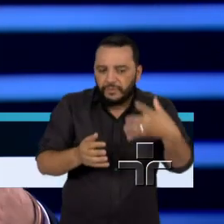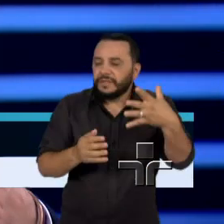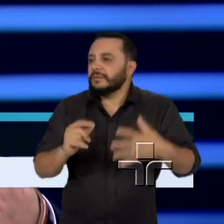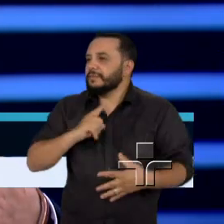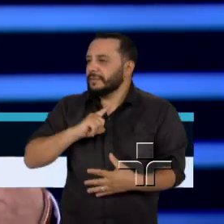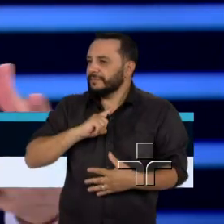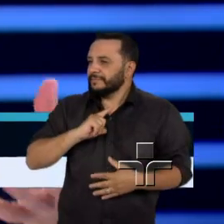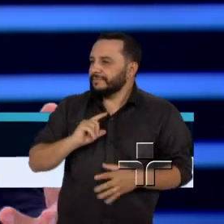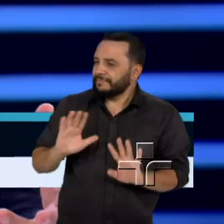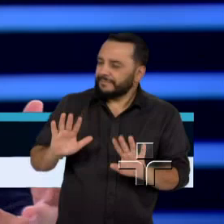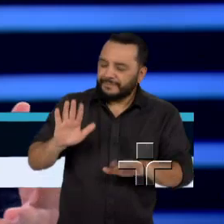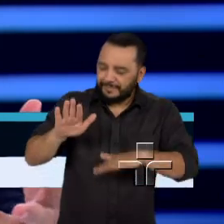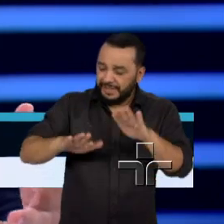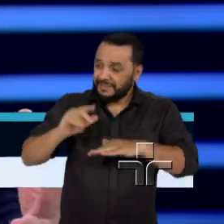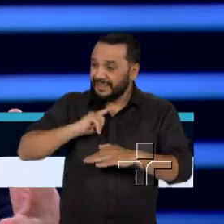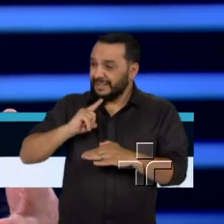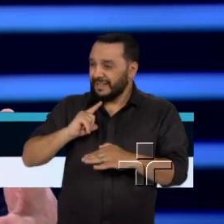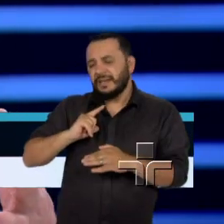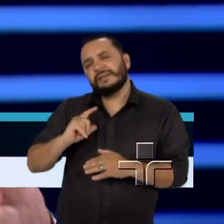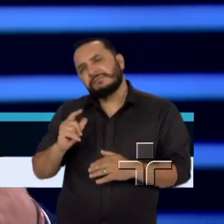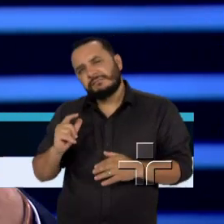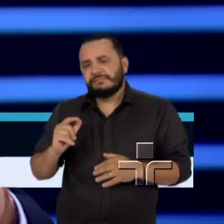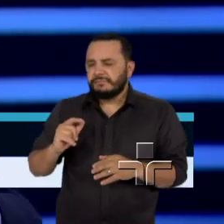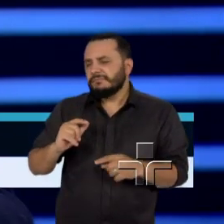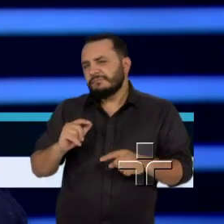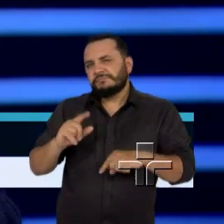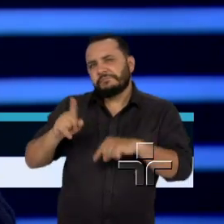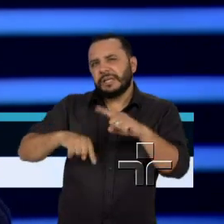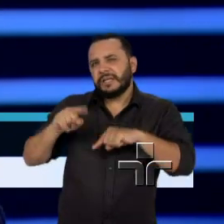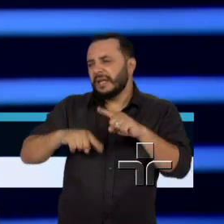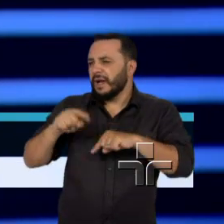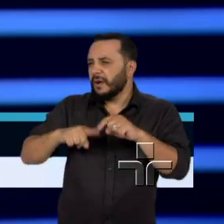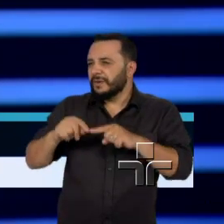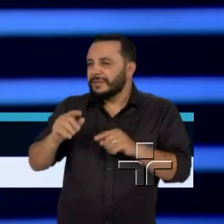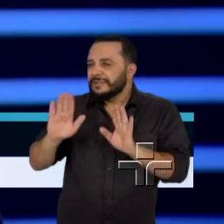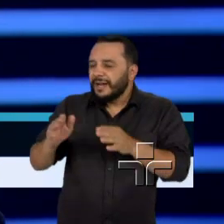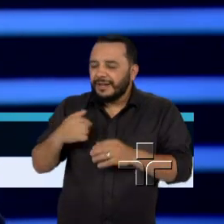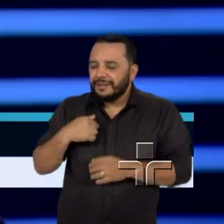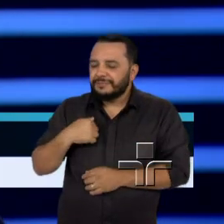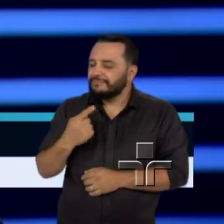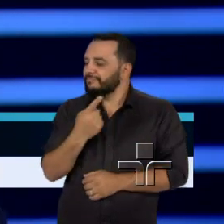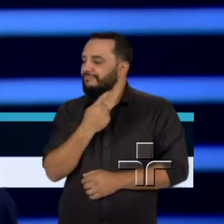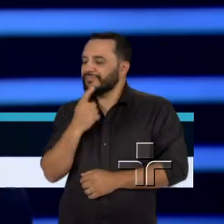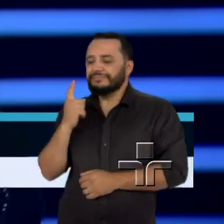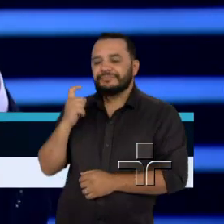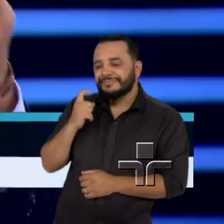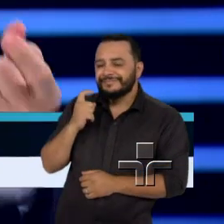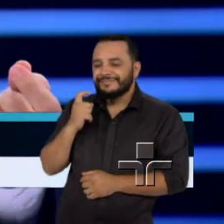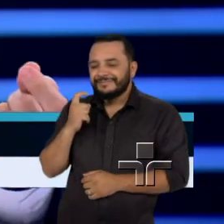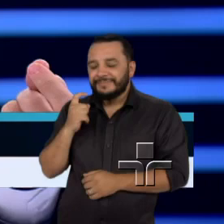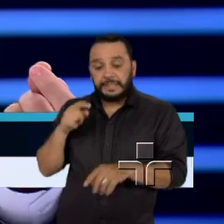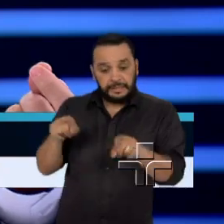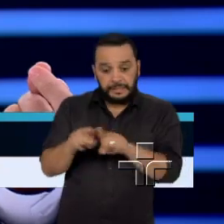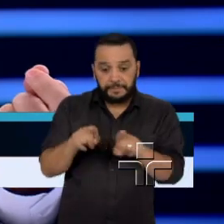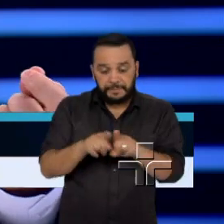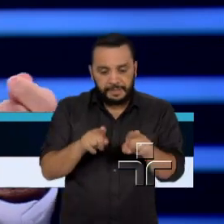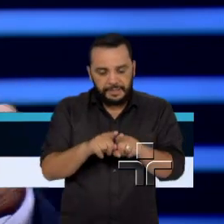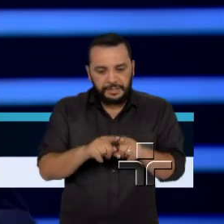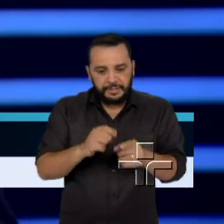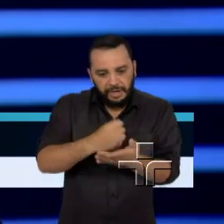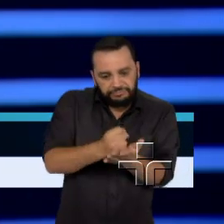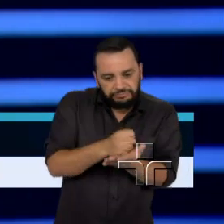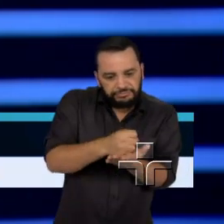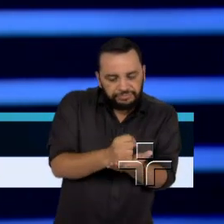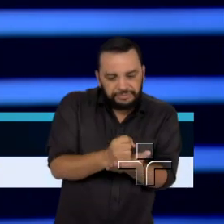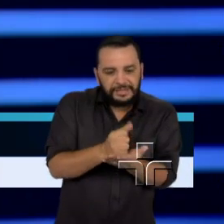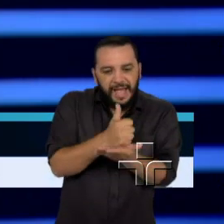desde produtos, que a matéria mostrou isso, desde uma essência para um perfume, até um princípio ativo para um